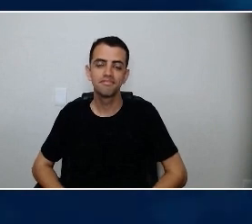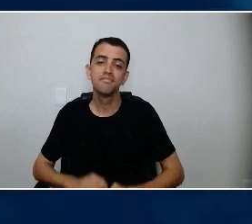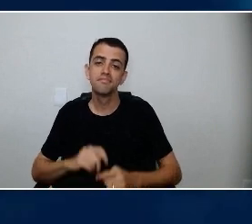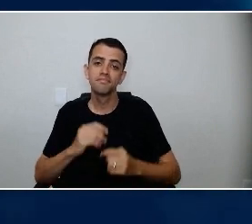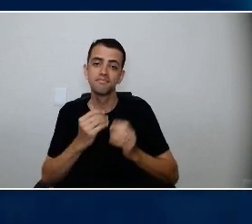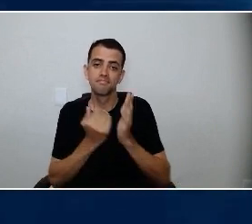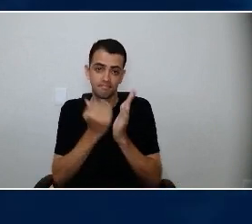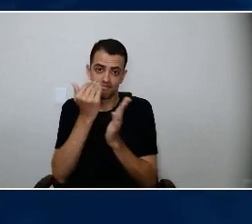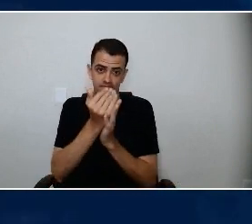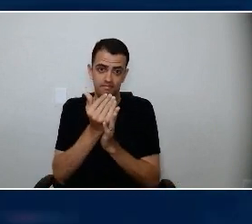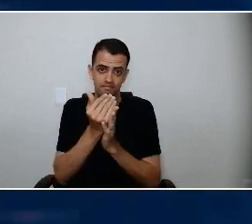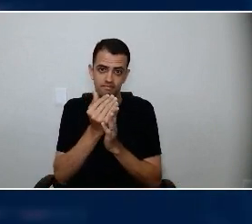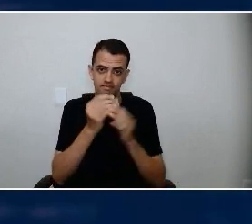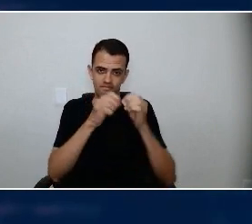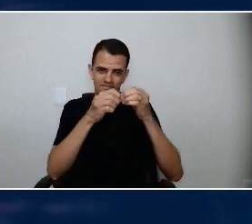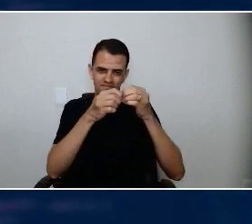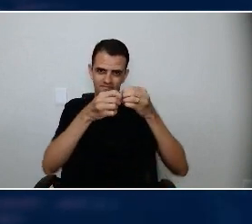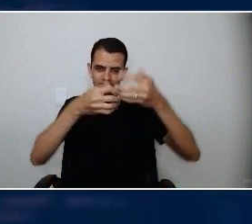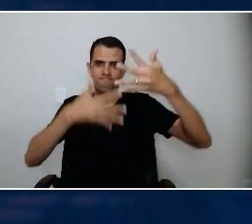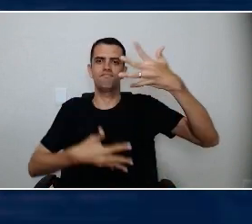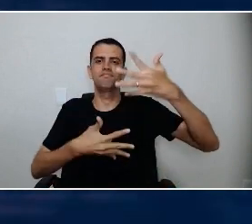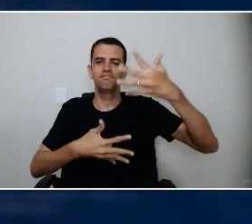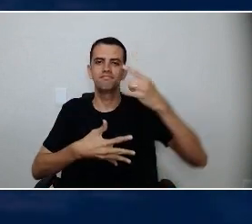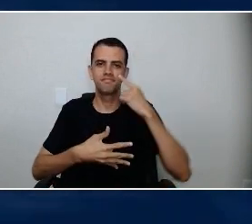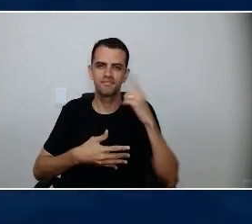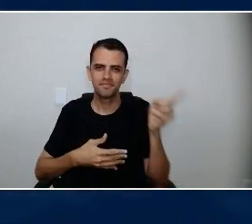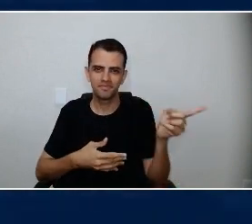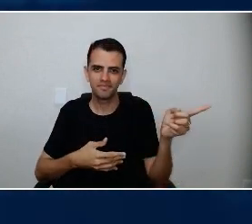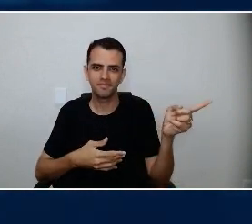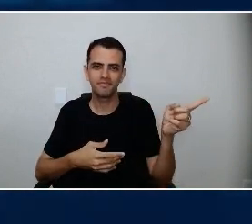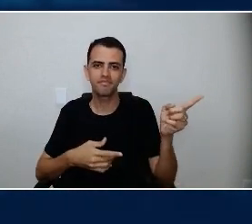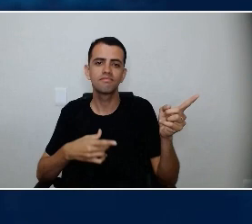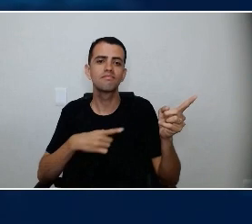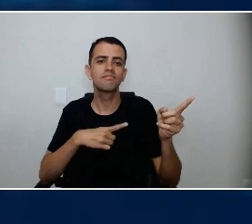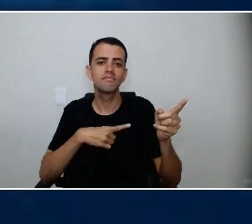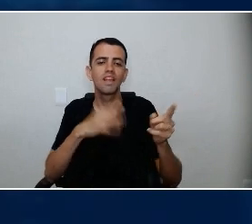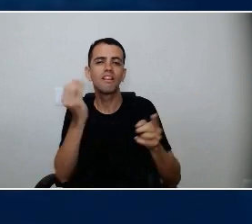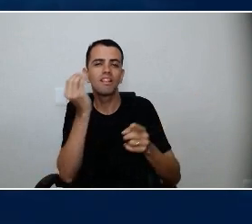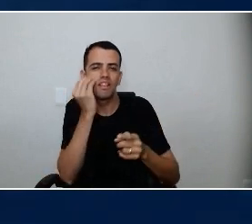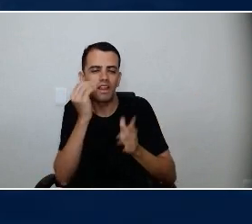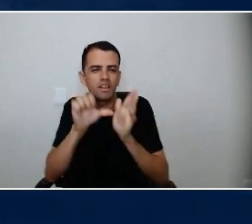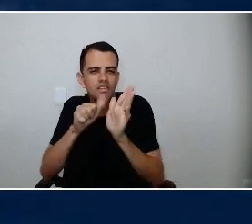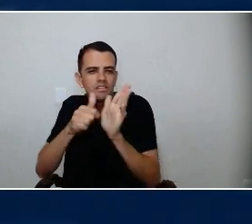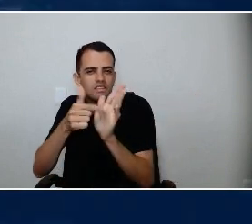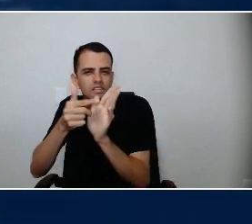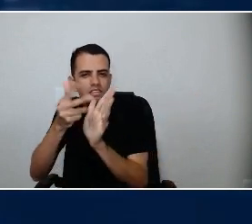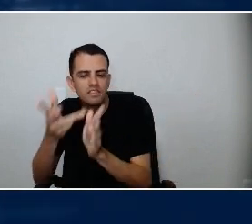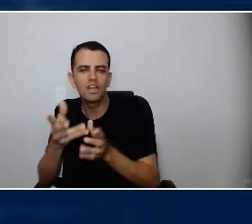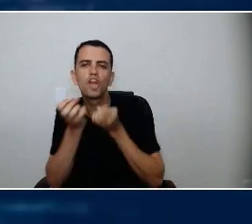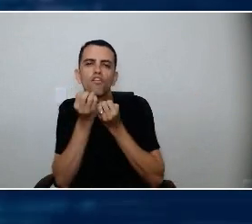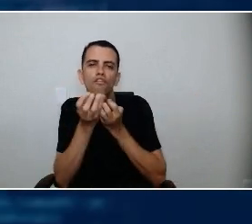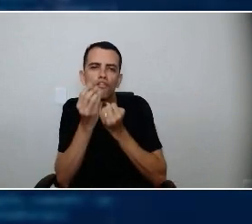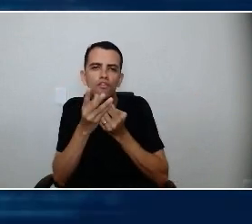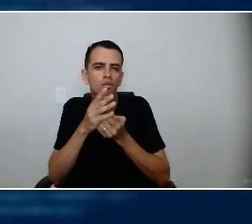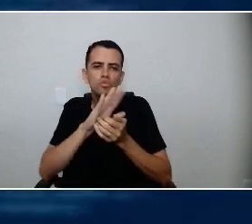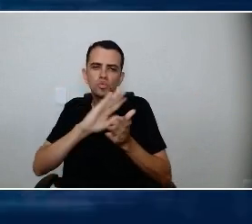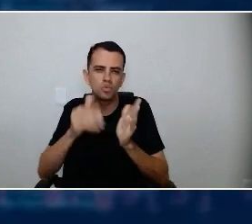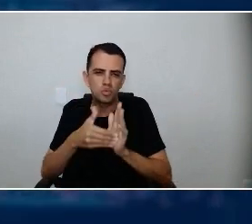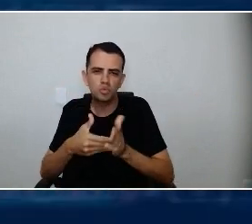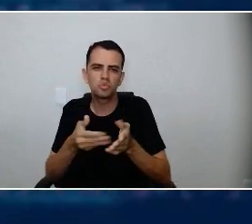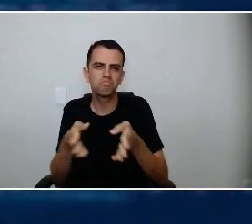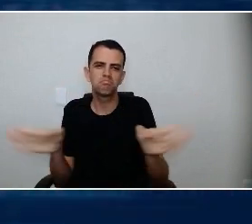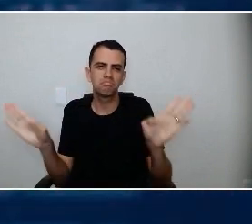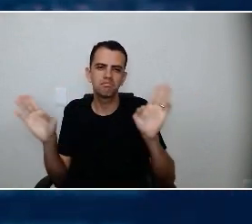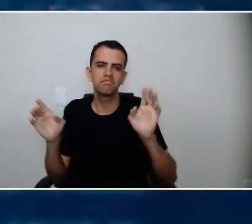explodindo um pouquinho aqui mais o modelo você vai ter transações todas as tentativas informações gerais todos que foram pagos refunded